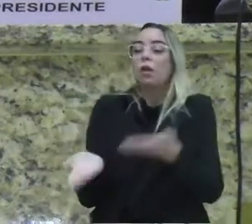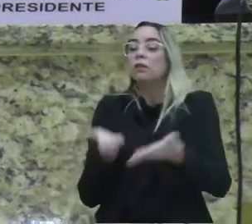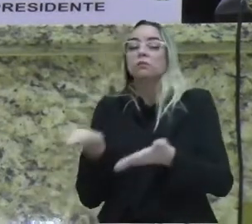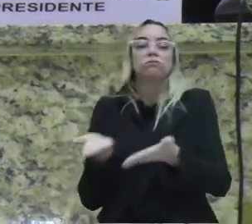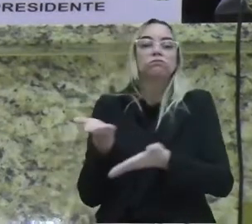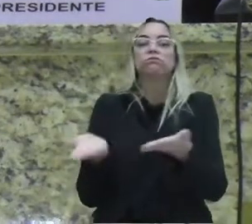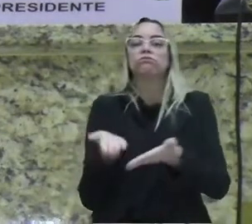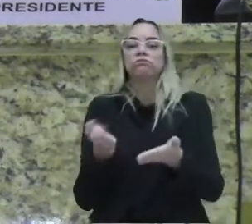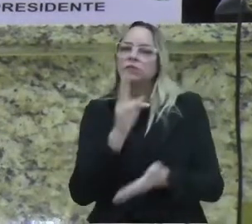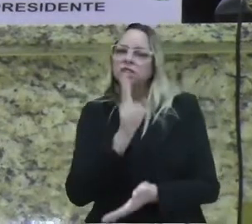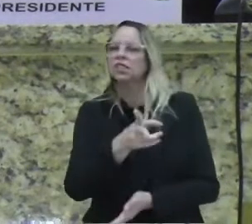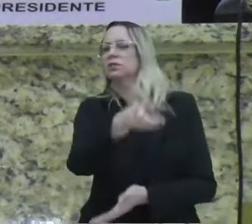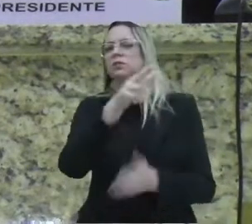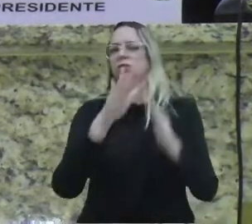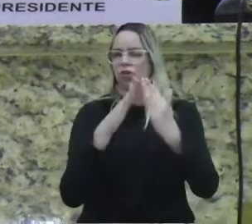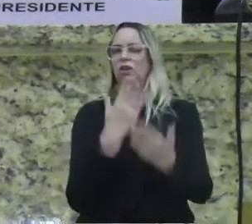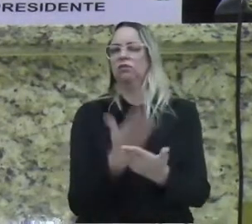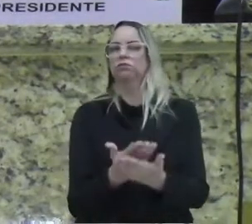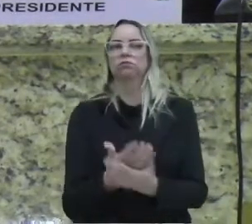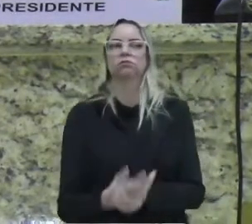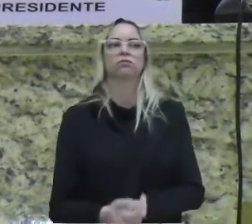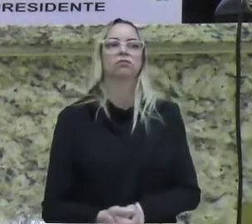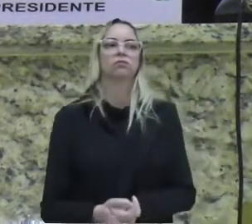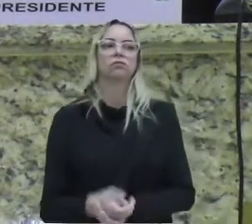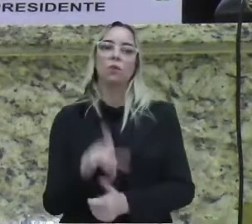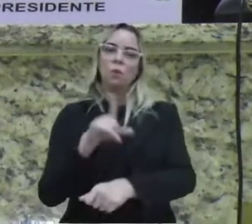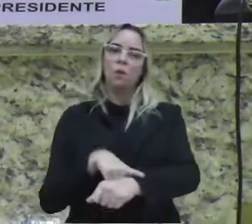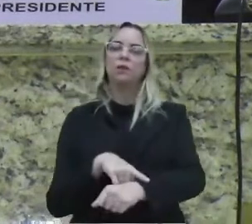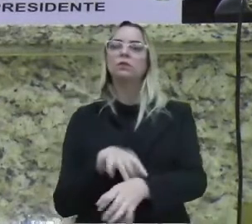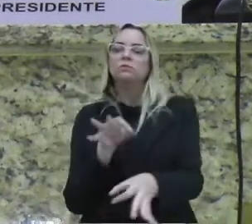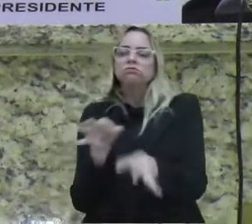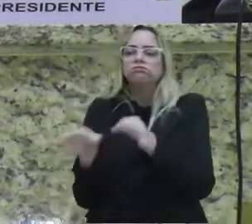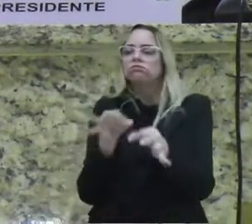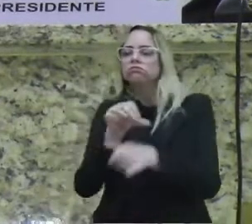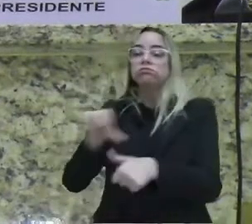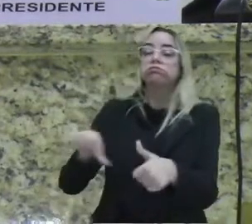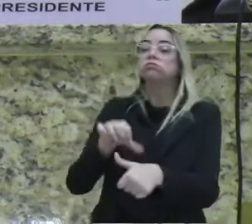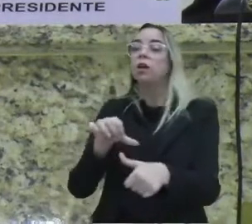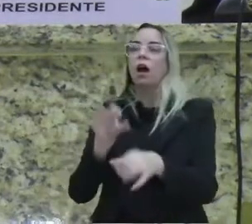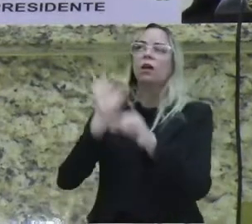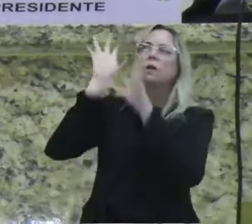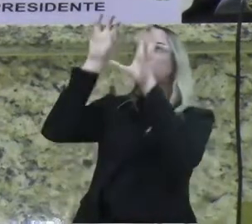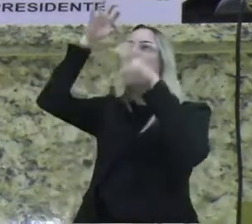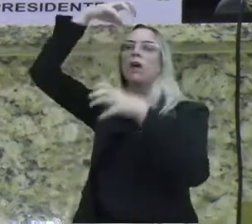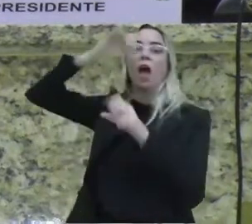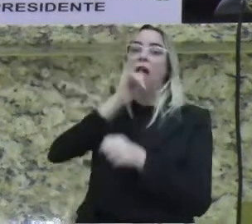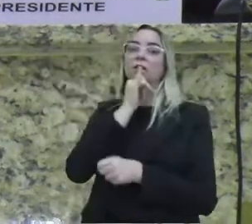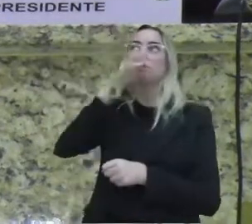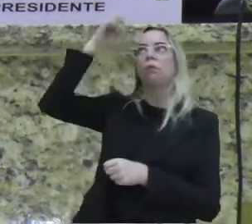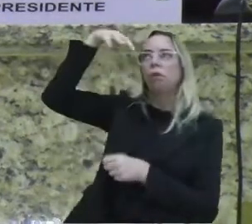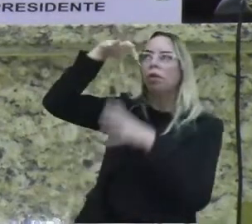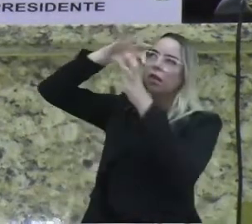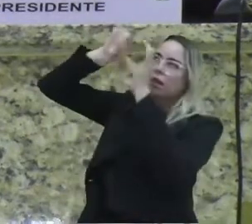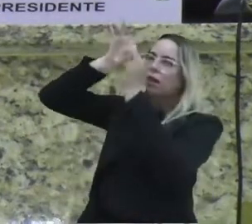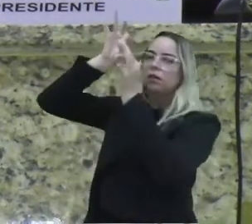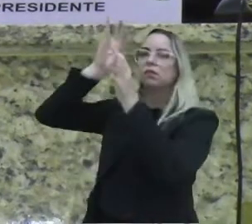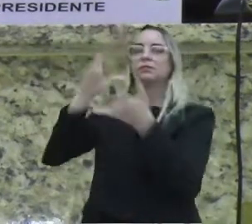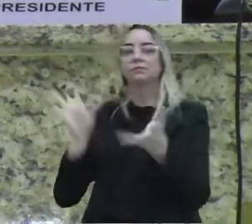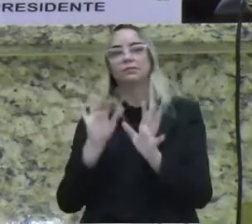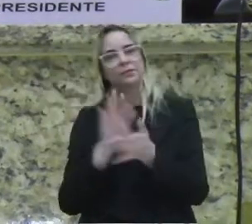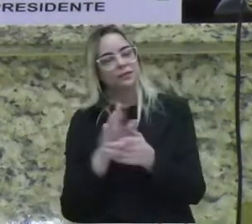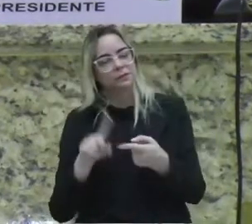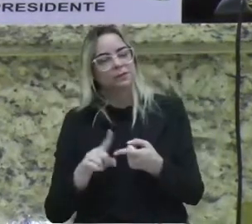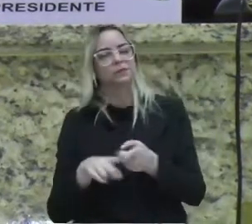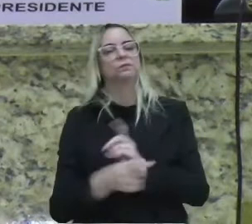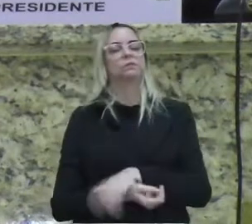reparos que surgem naquele momento, consertando algo que já está há muito tempo ali precisando consertar. Nós